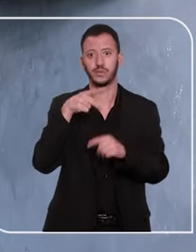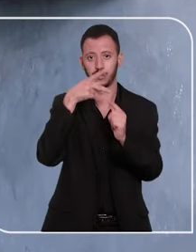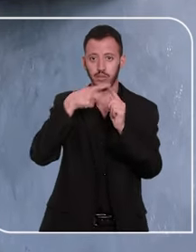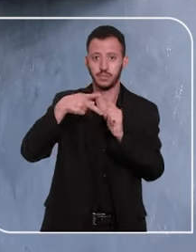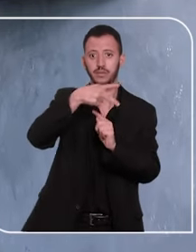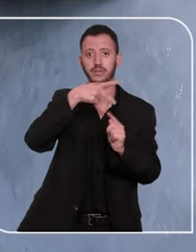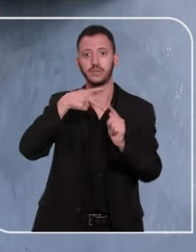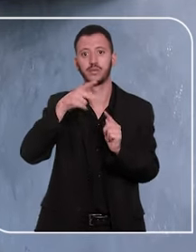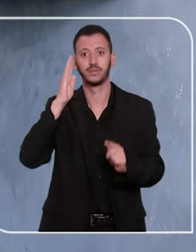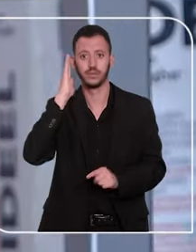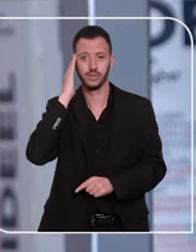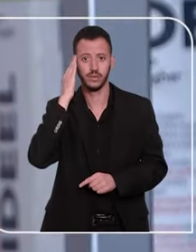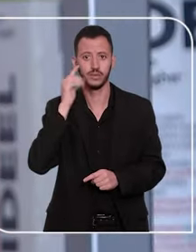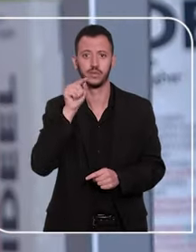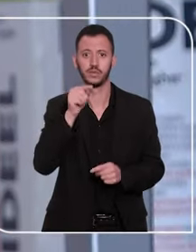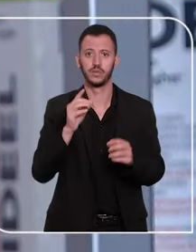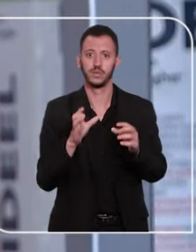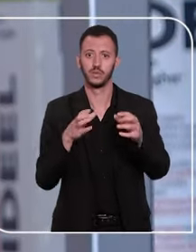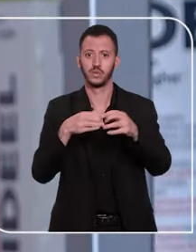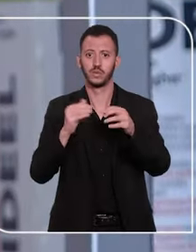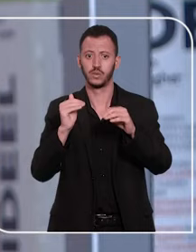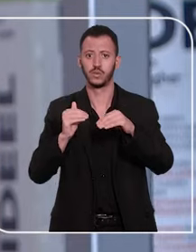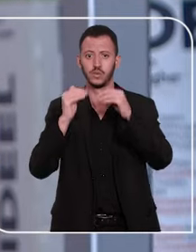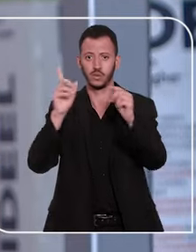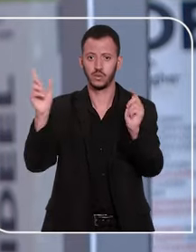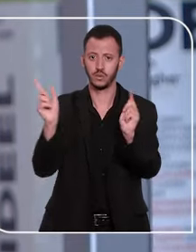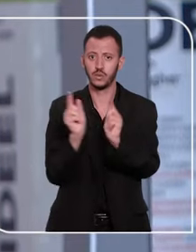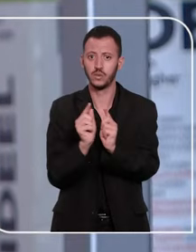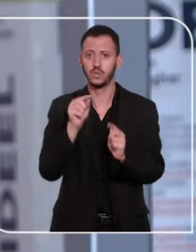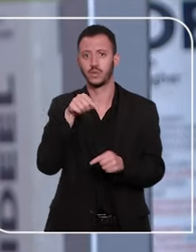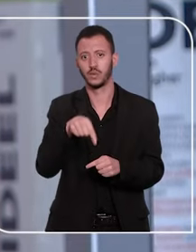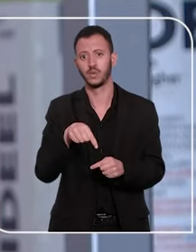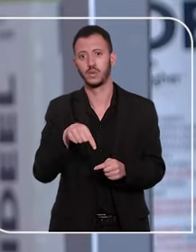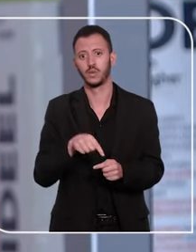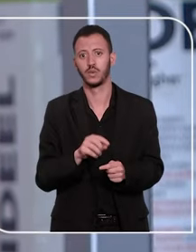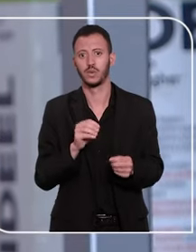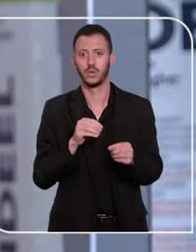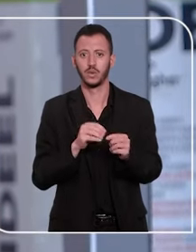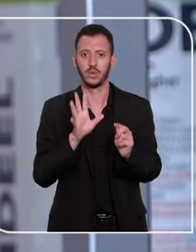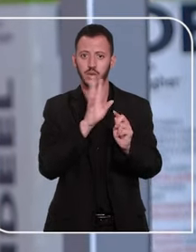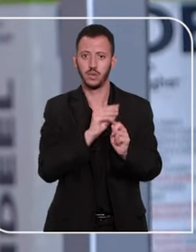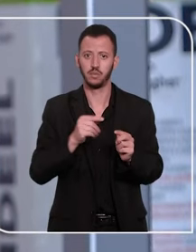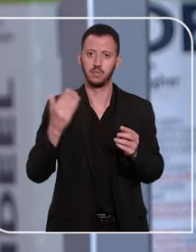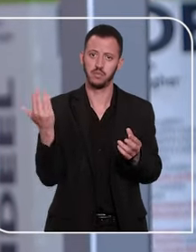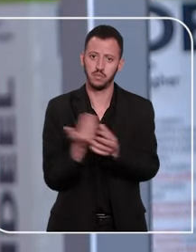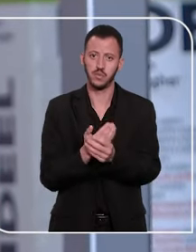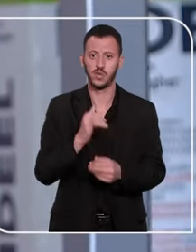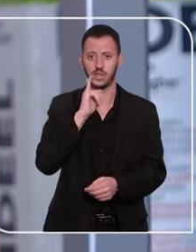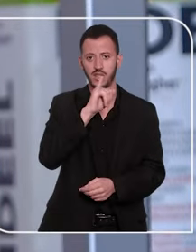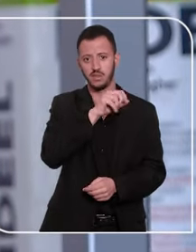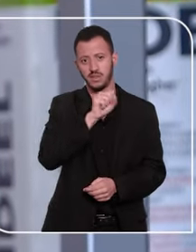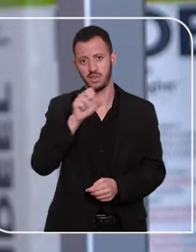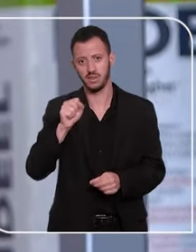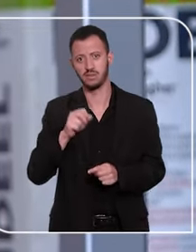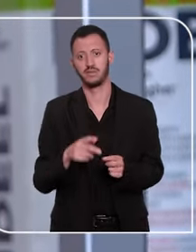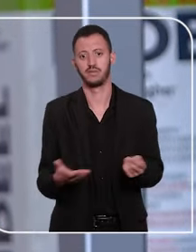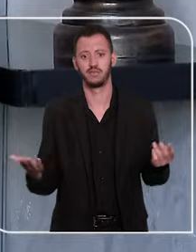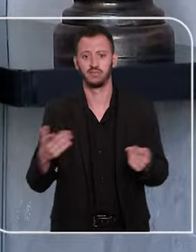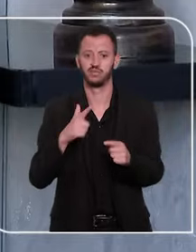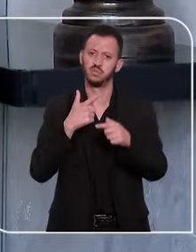Direito Previdenciário esse entendimento da aud na ru da morosidade nos processos